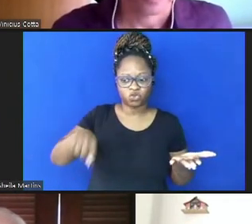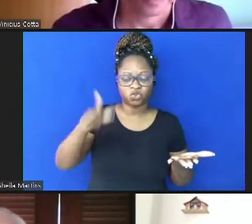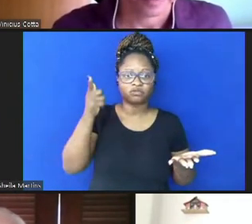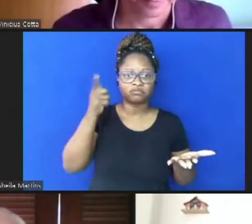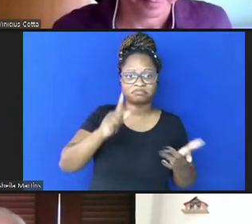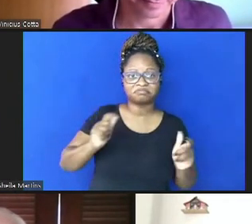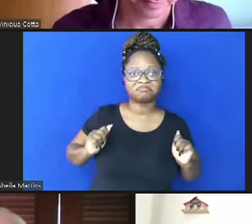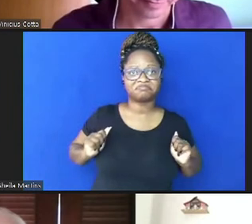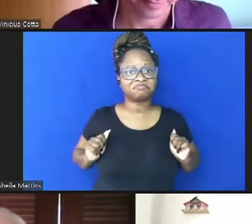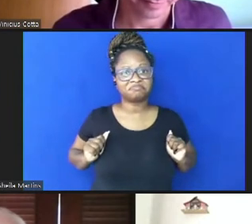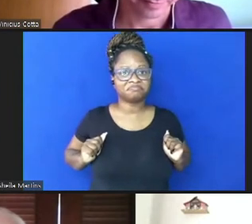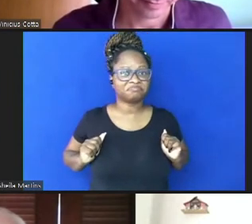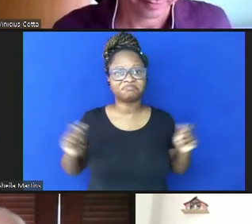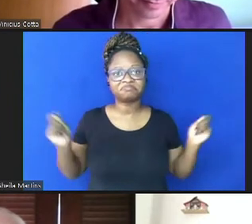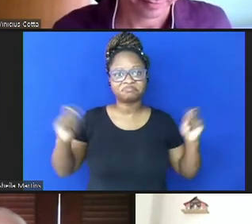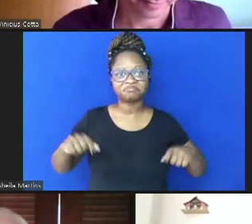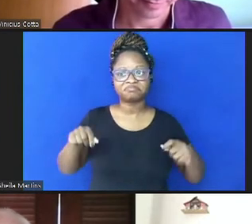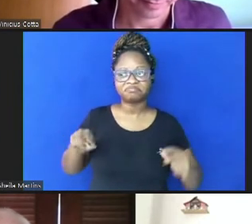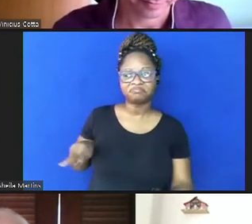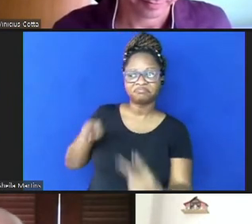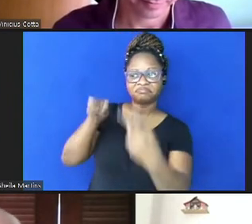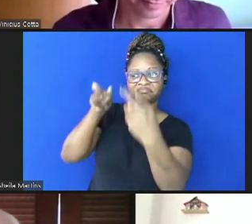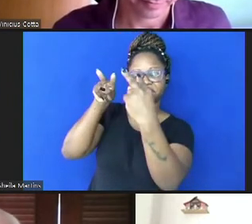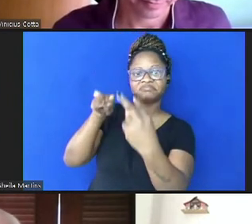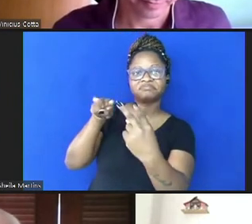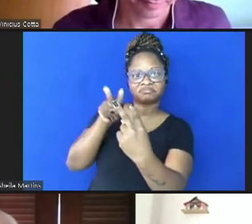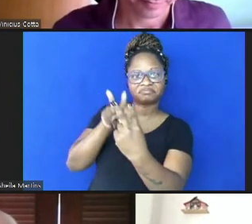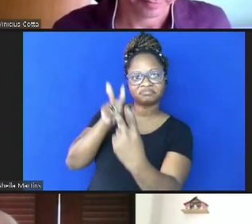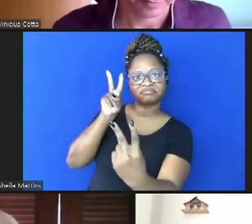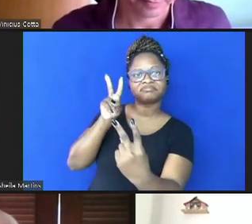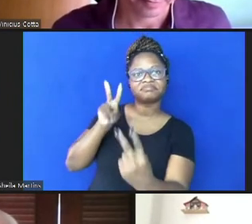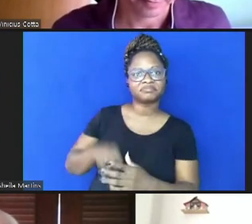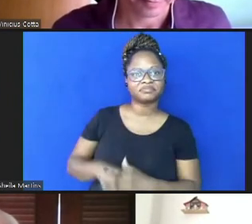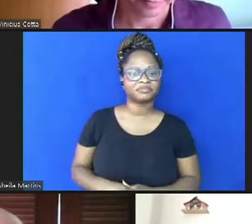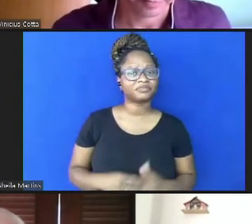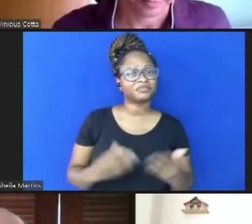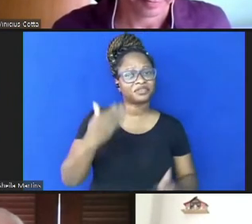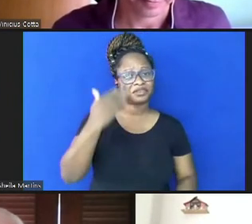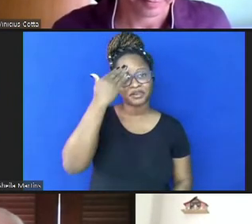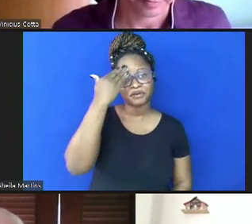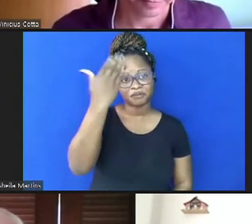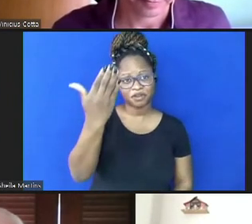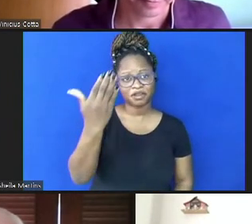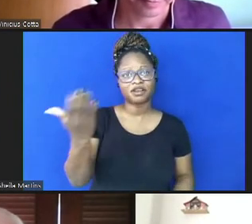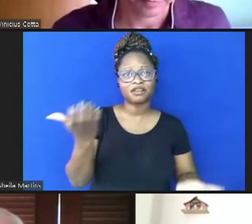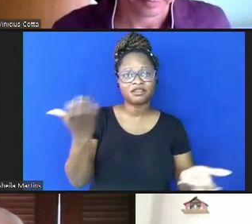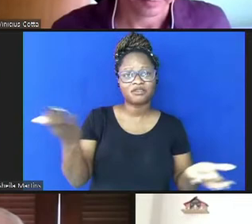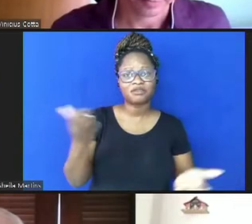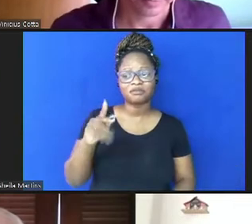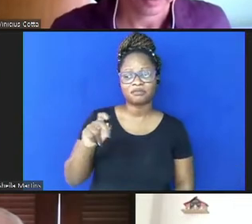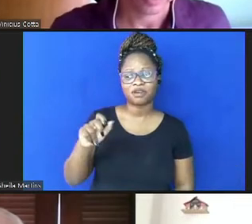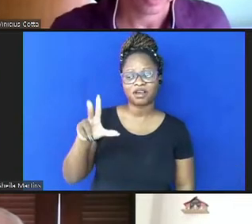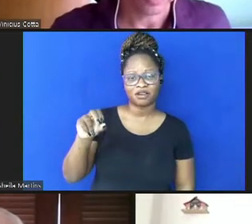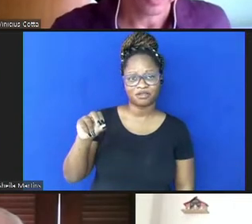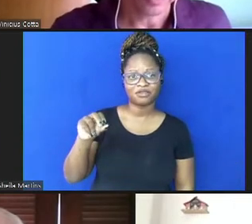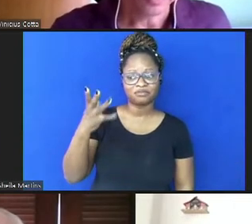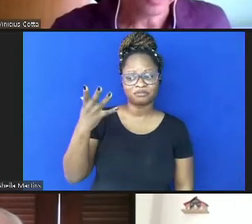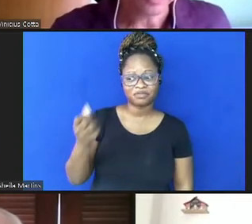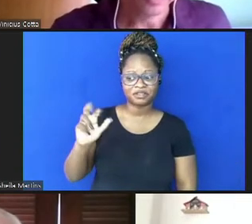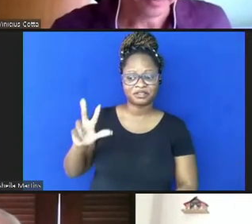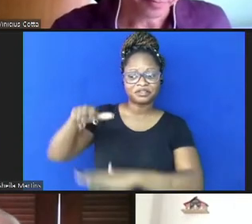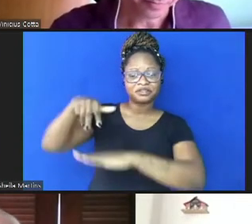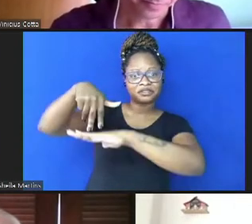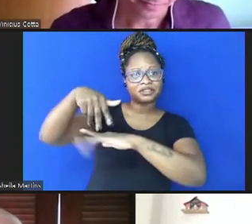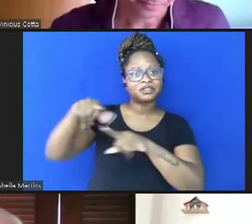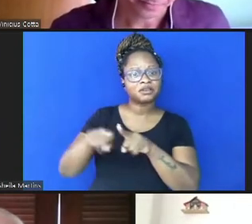beneficiando dessas ferramentas virtuais, né? Muito obrigado ao querido Paulo por estar aqui